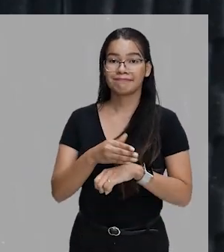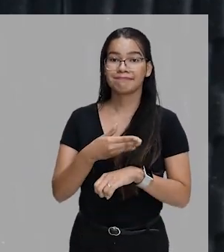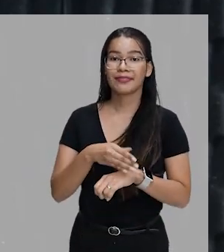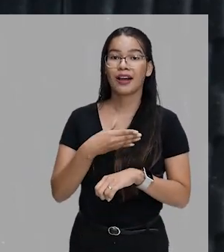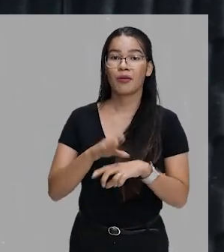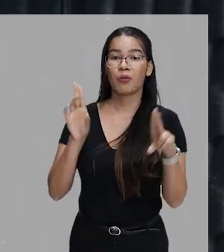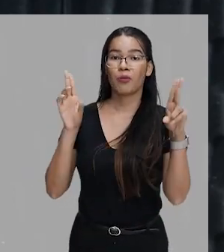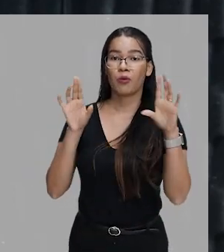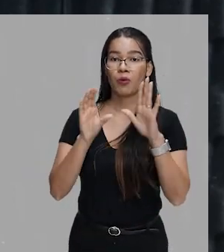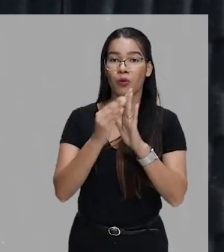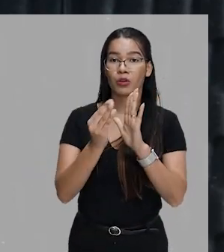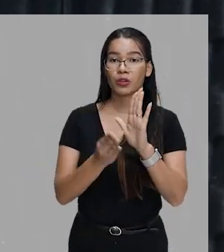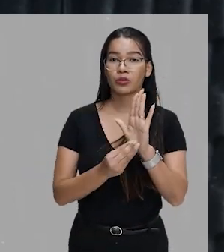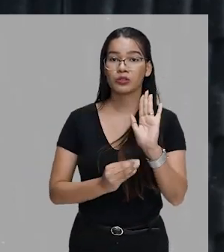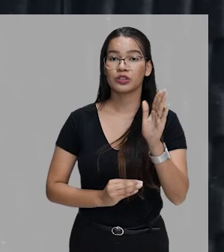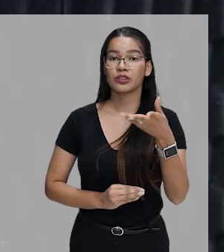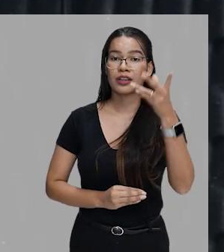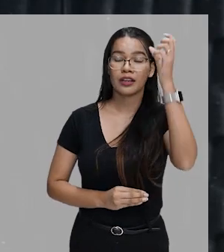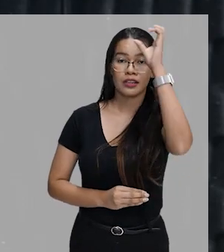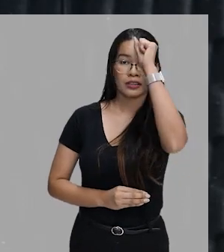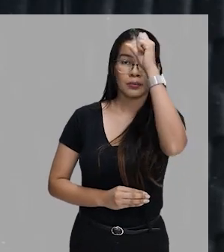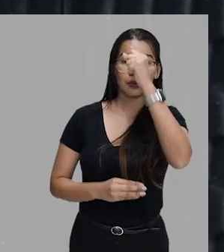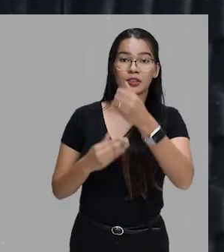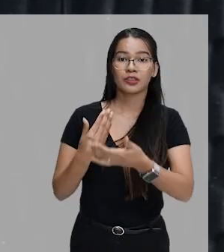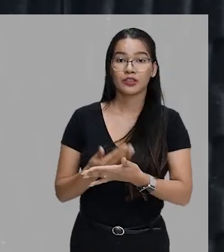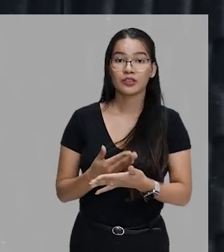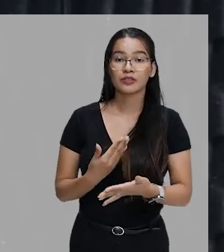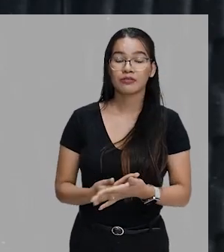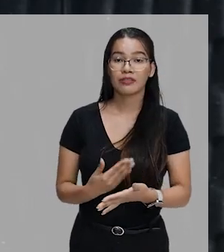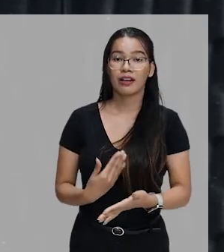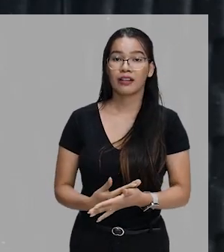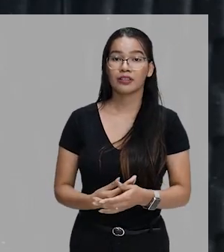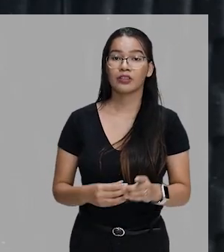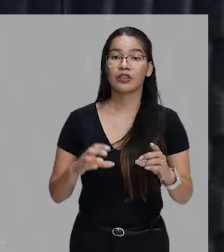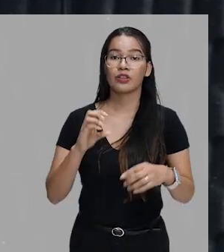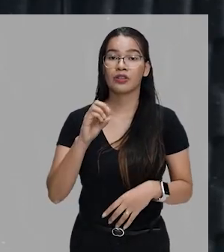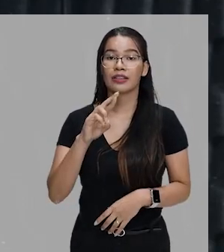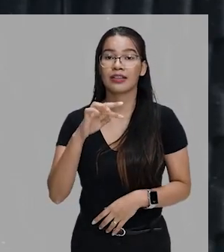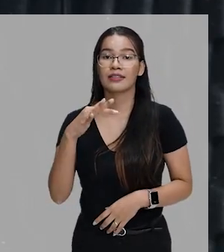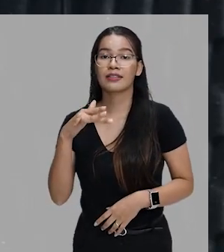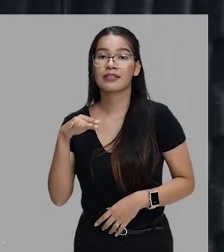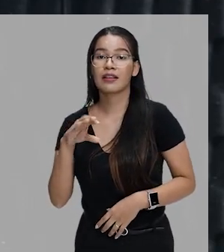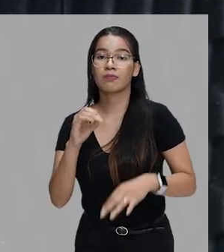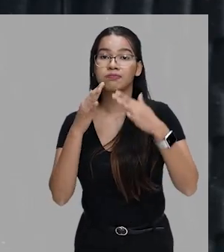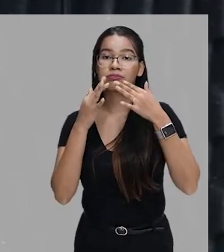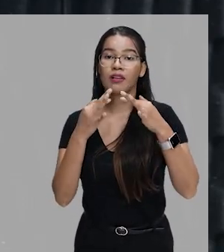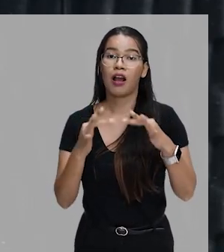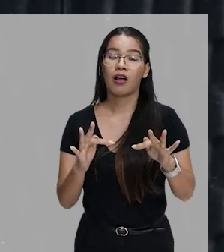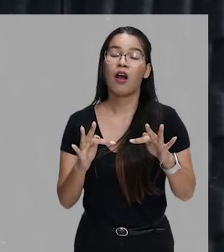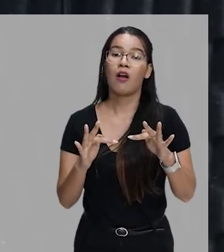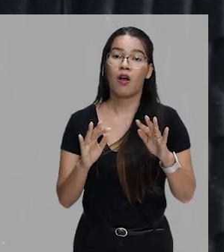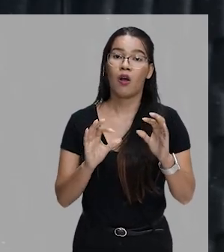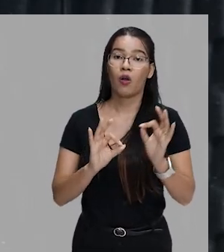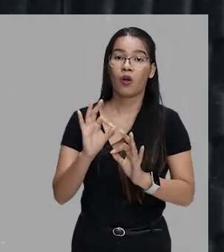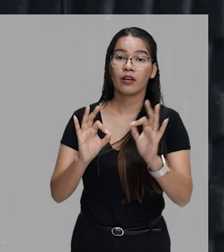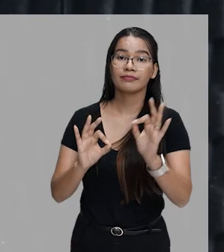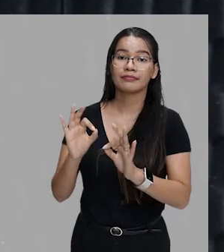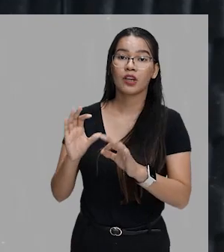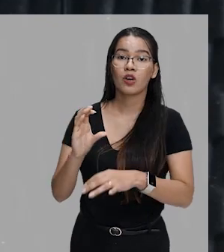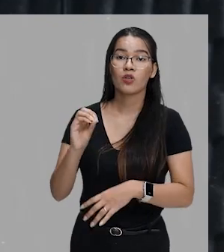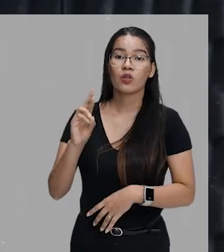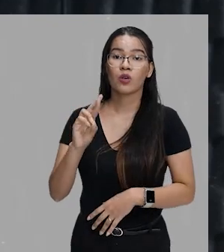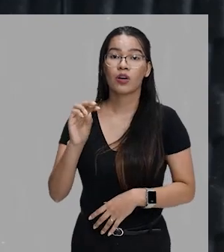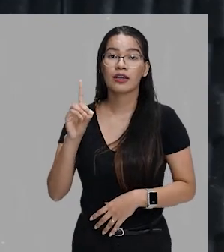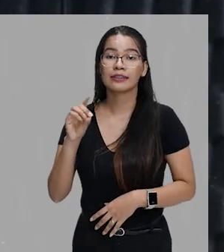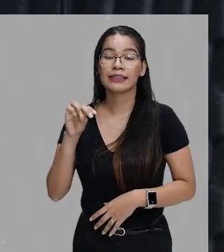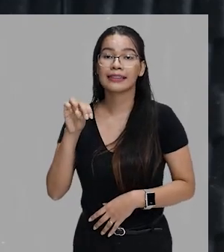orações coordenadas sindéticas, já sabemos que são orações introduzidas por conjunções coordenativas sindéticas, são orações independentes,